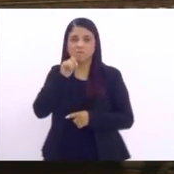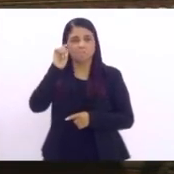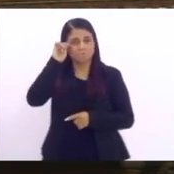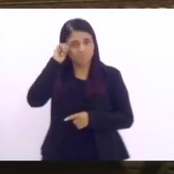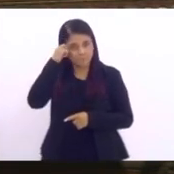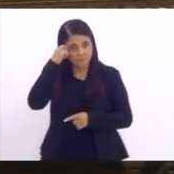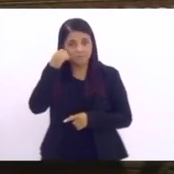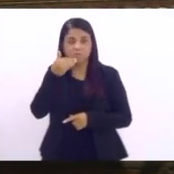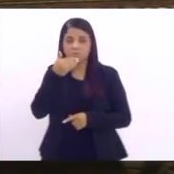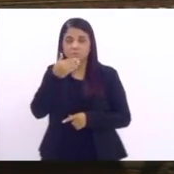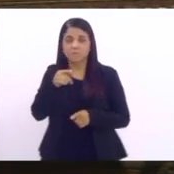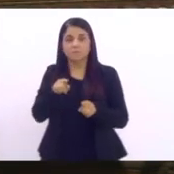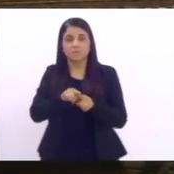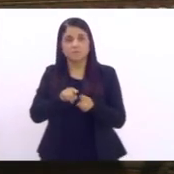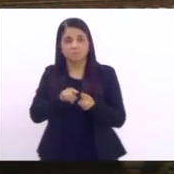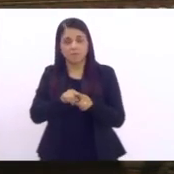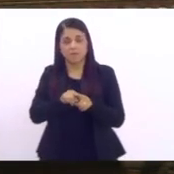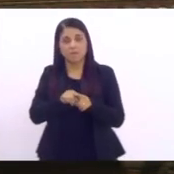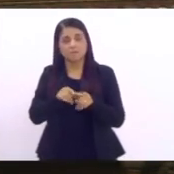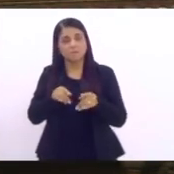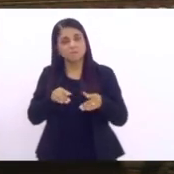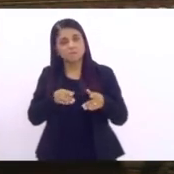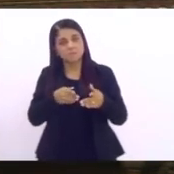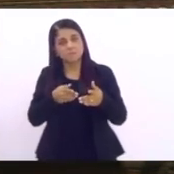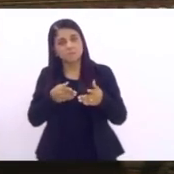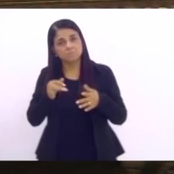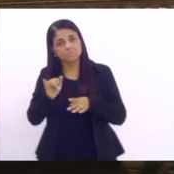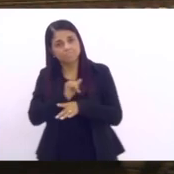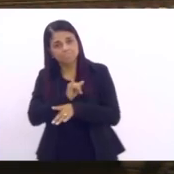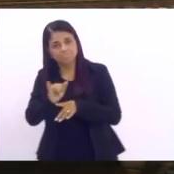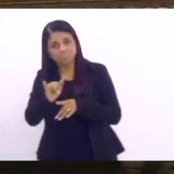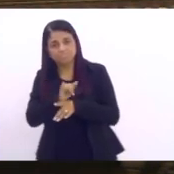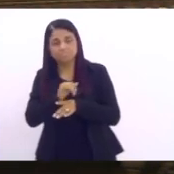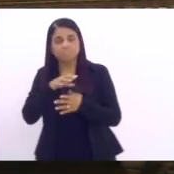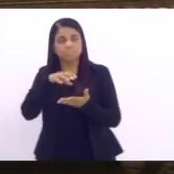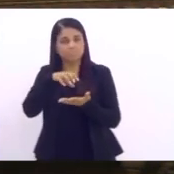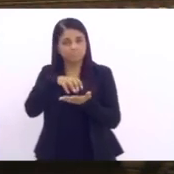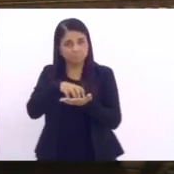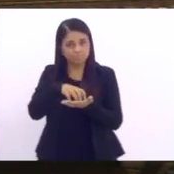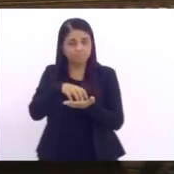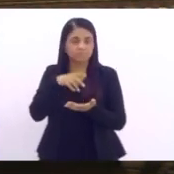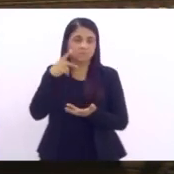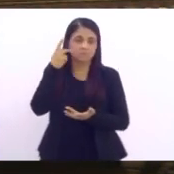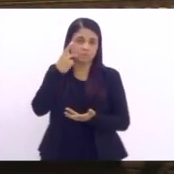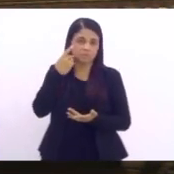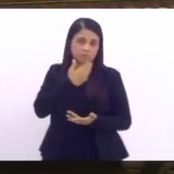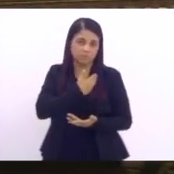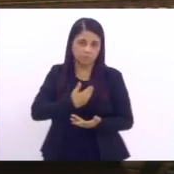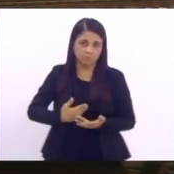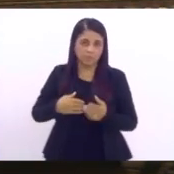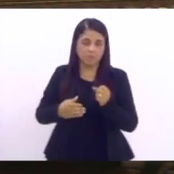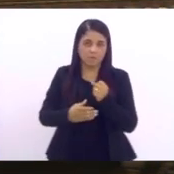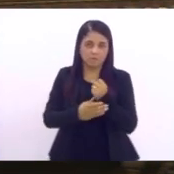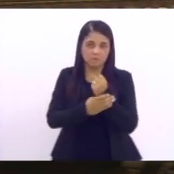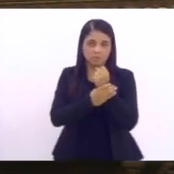esses caminhos tão centrais de políticas públicas que assegurem o direito da nossa população ter um lar.